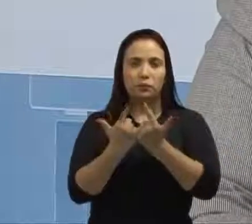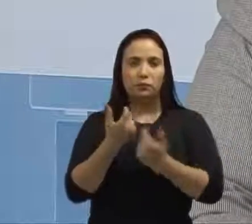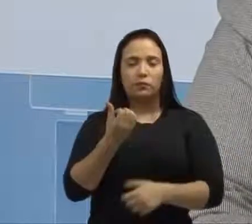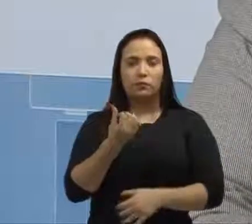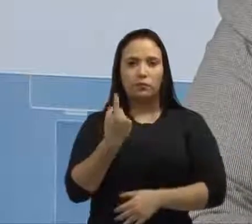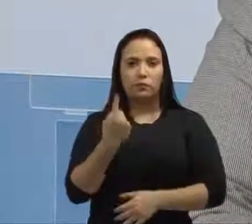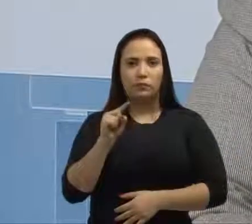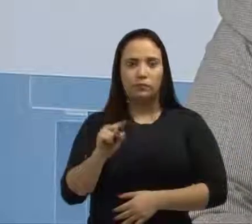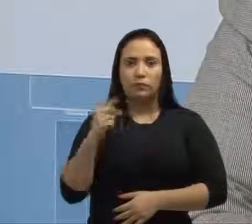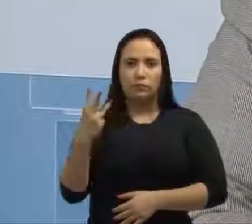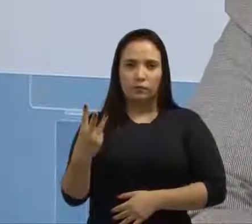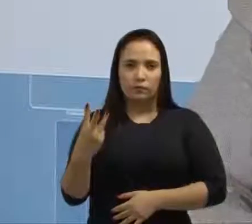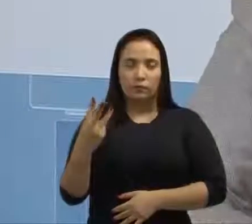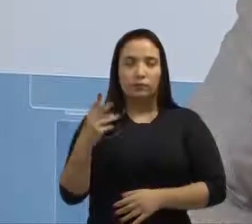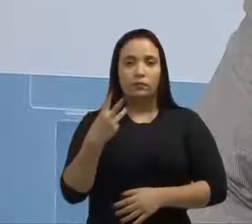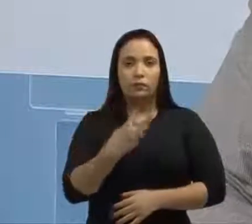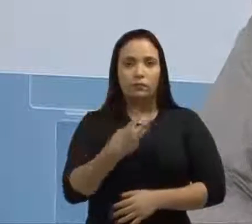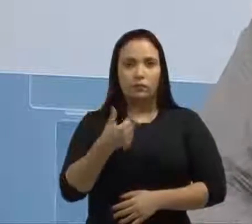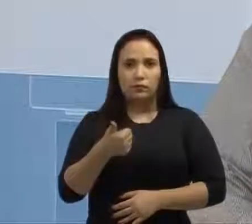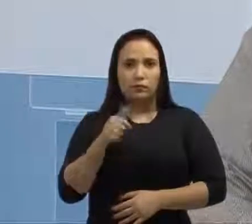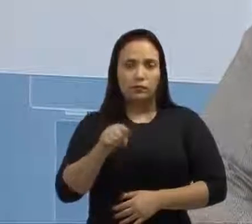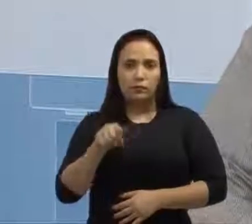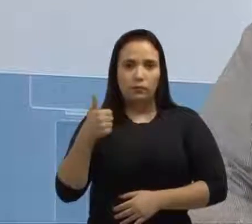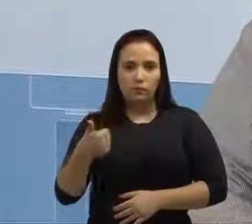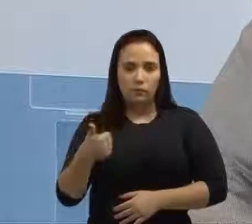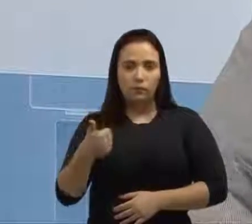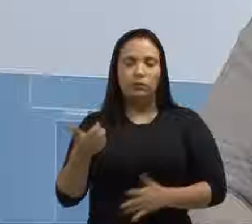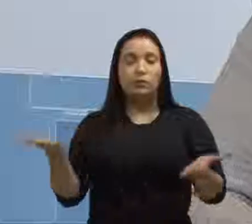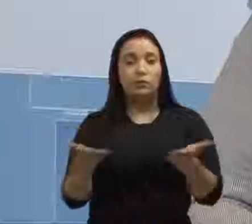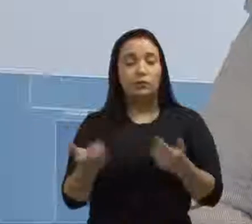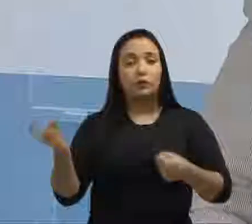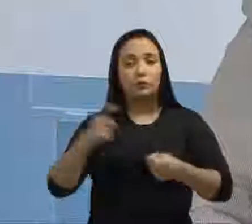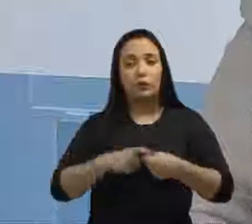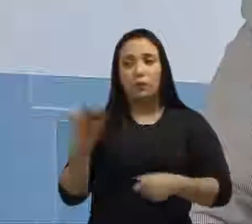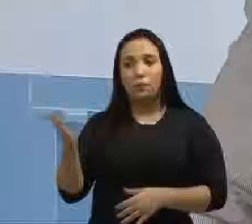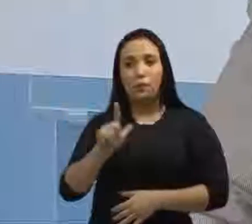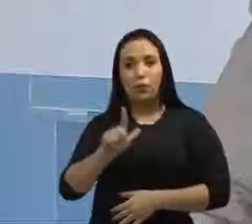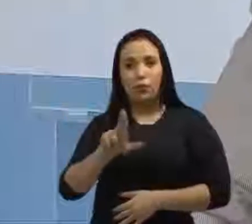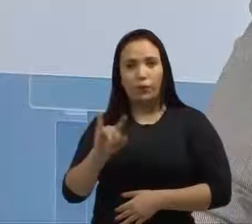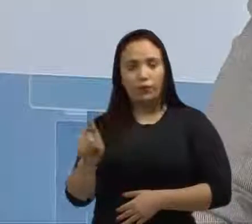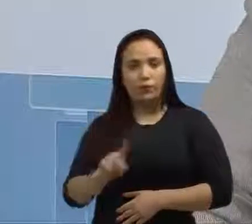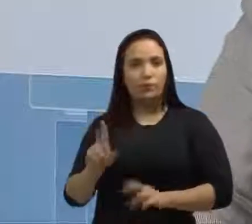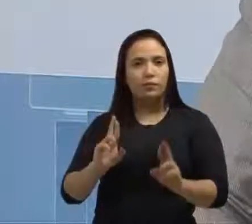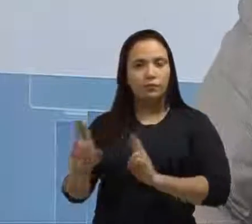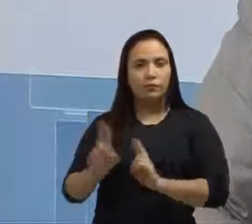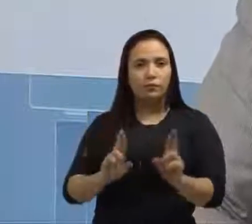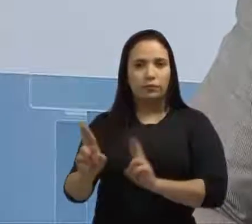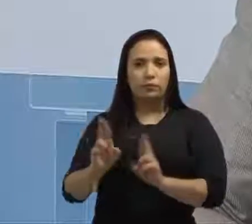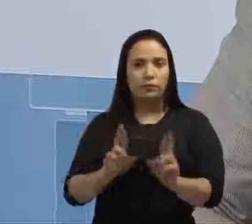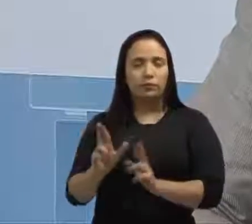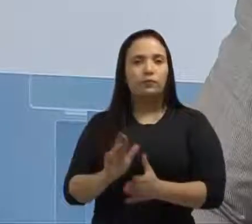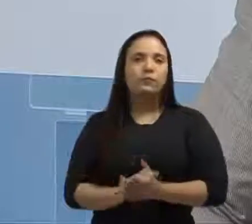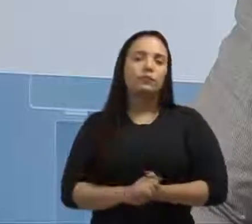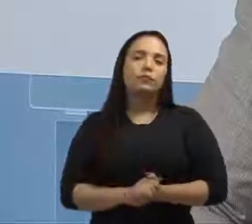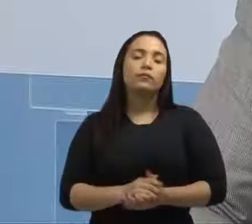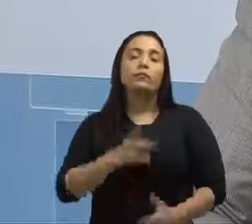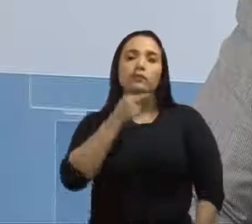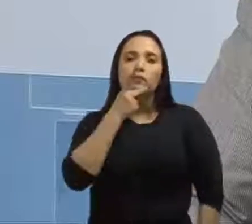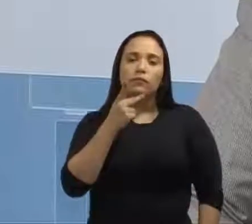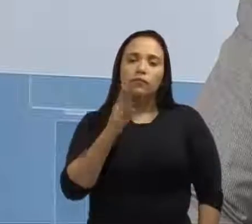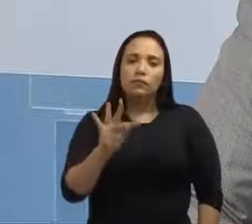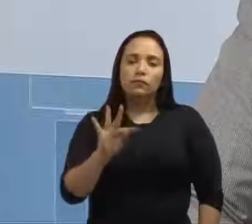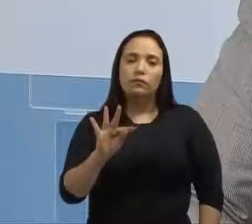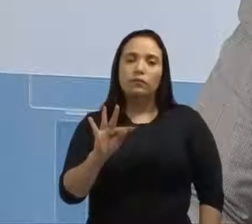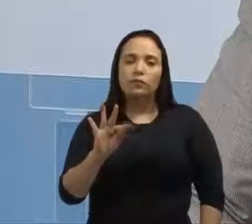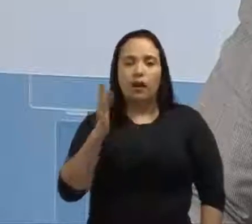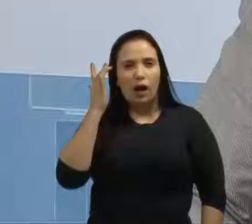Assembleia, canal 61.3 e 31.1. De volta aqui com meu amigo Luiz Cláudio. Luiz, o PT